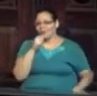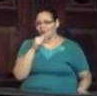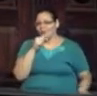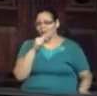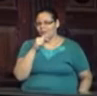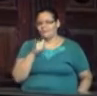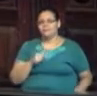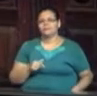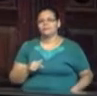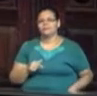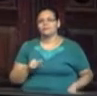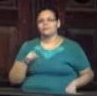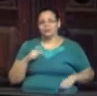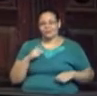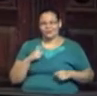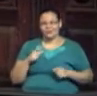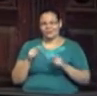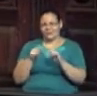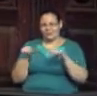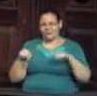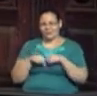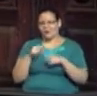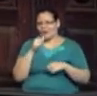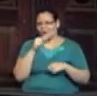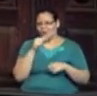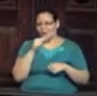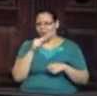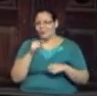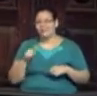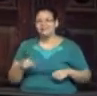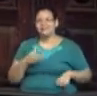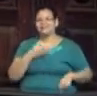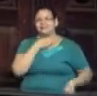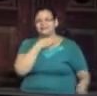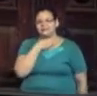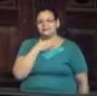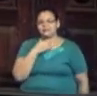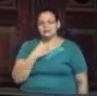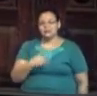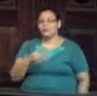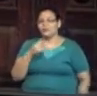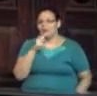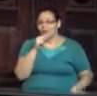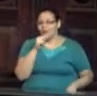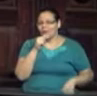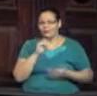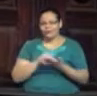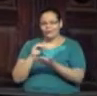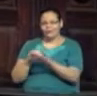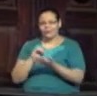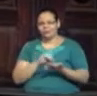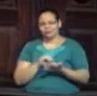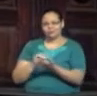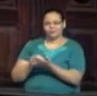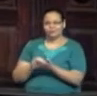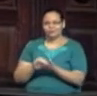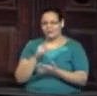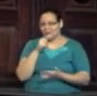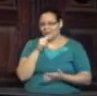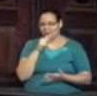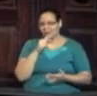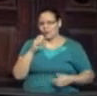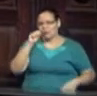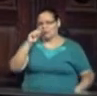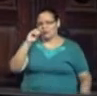Juturnaíba passou o período de crise com 80% de sua capacidade, de modo que a